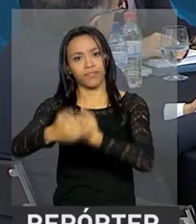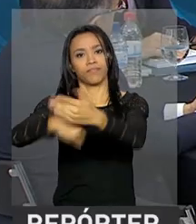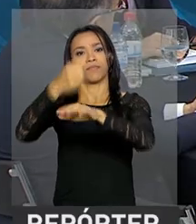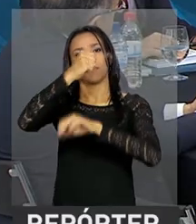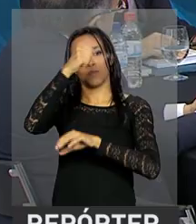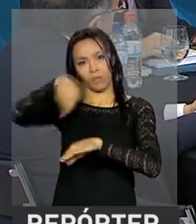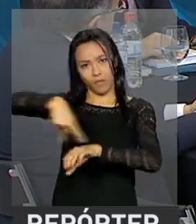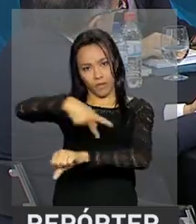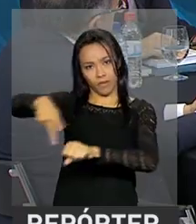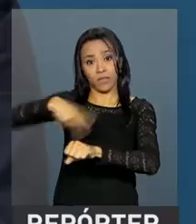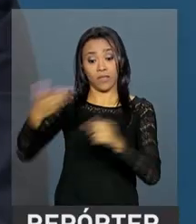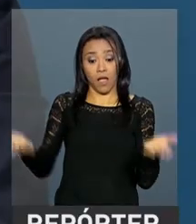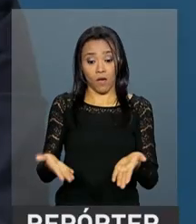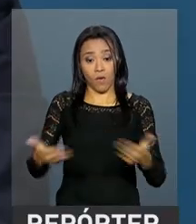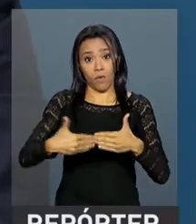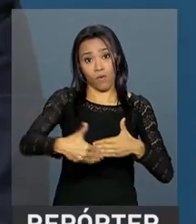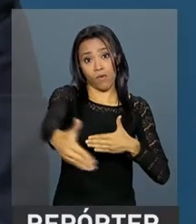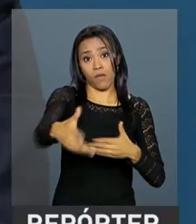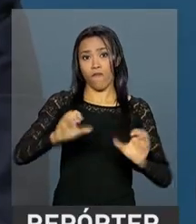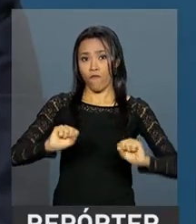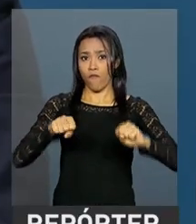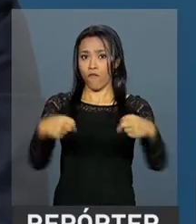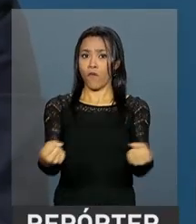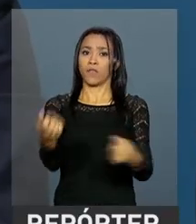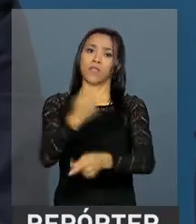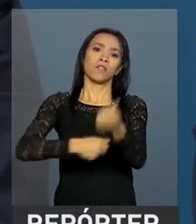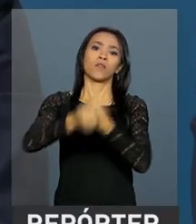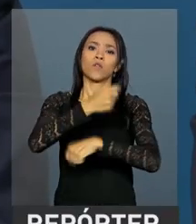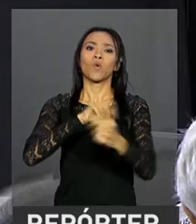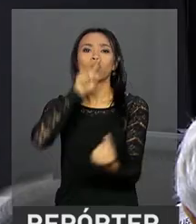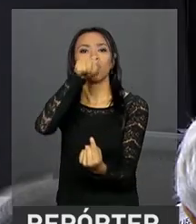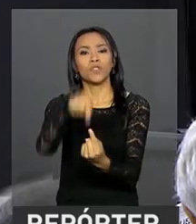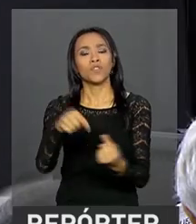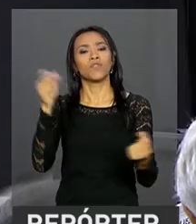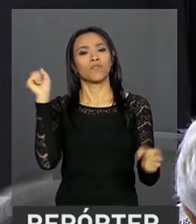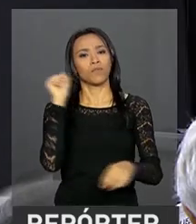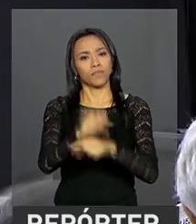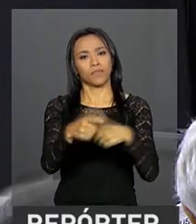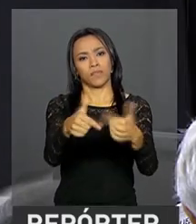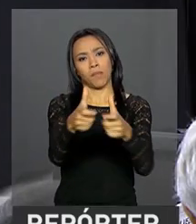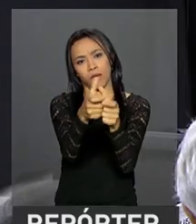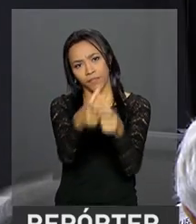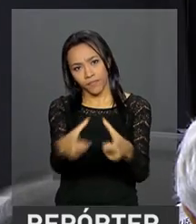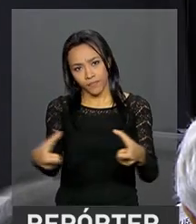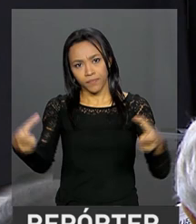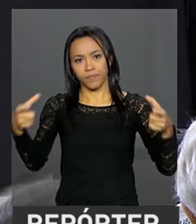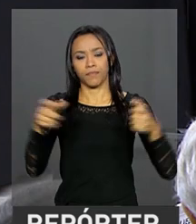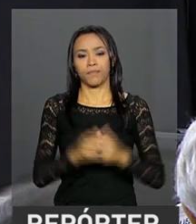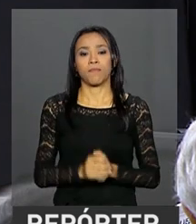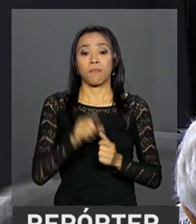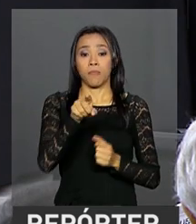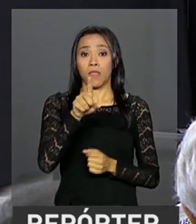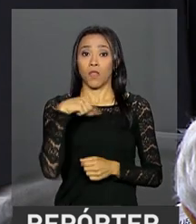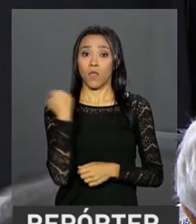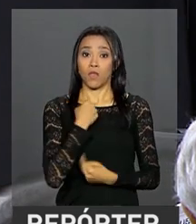é preciso fortalecer a economia para a geração de empregos. Nosso objetivo fundamental